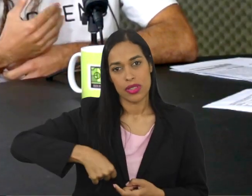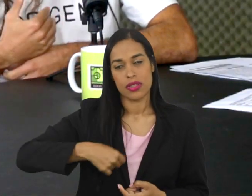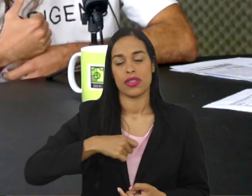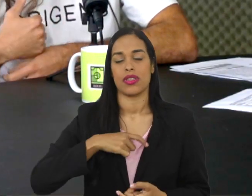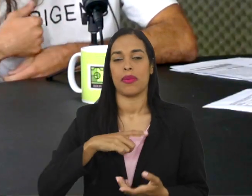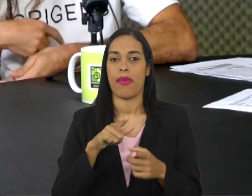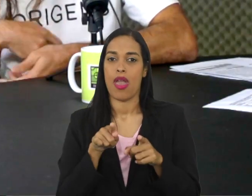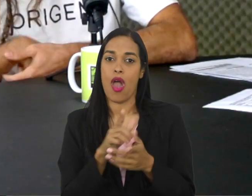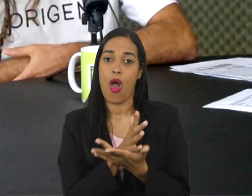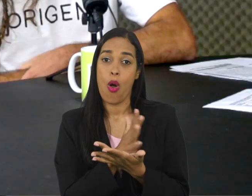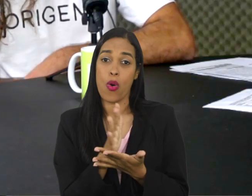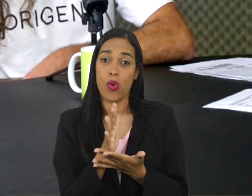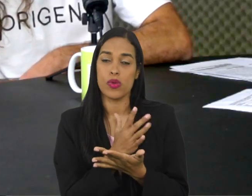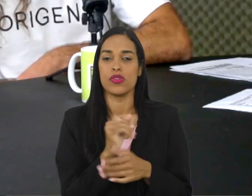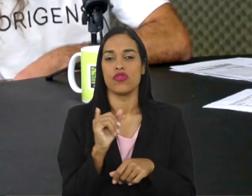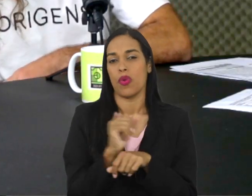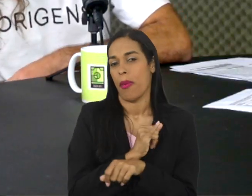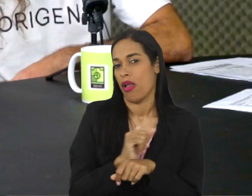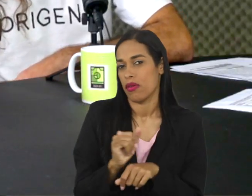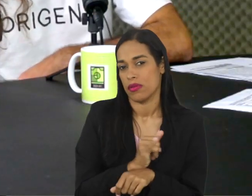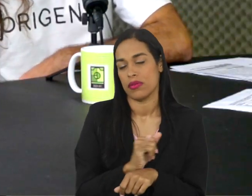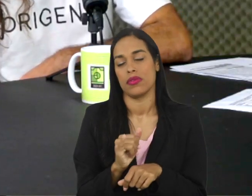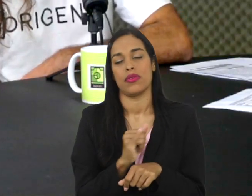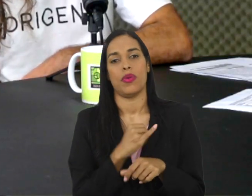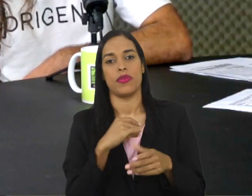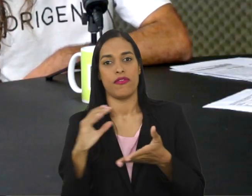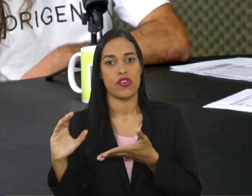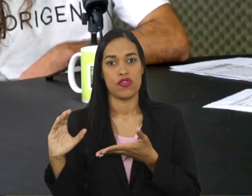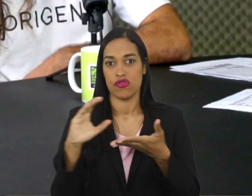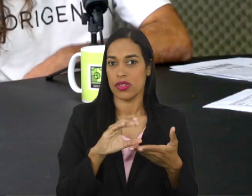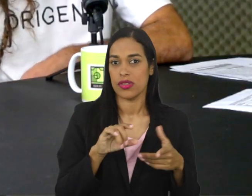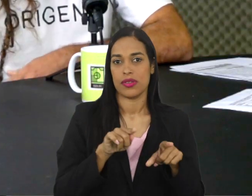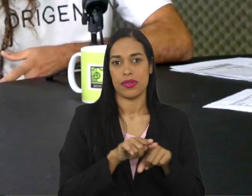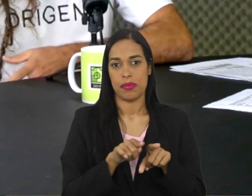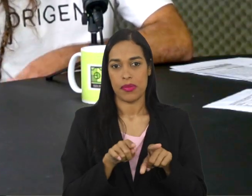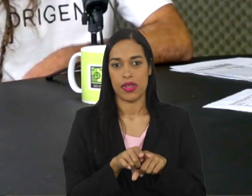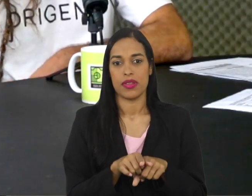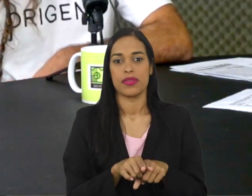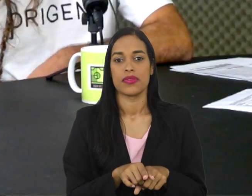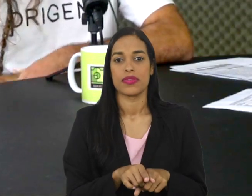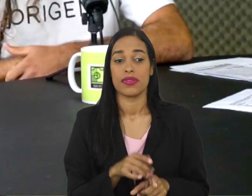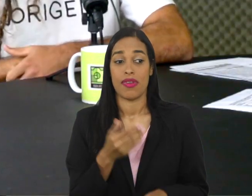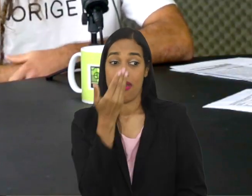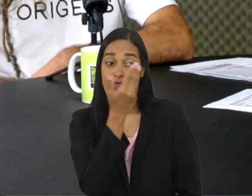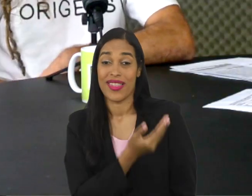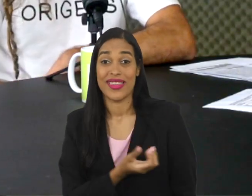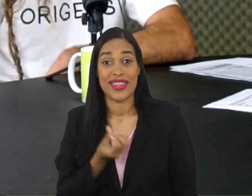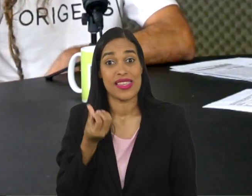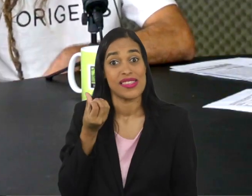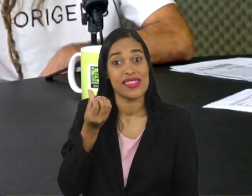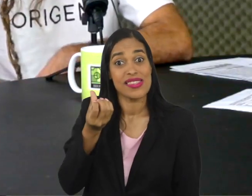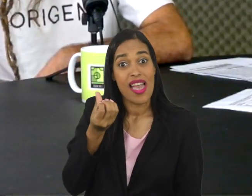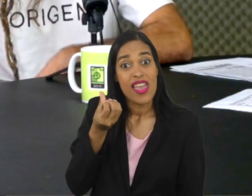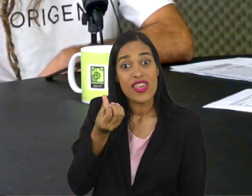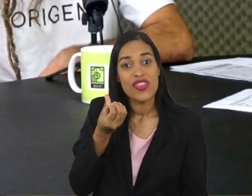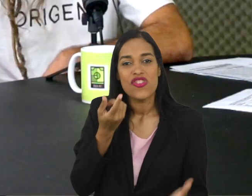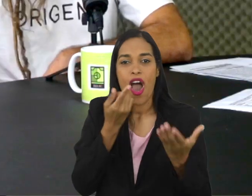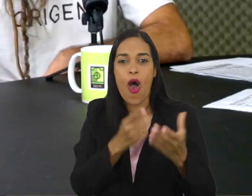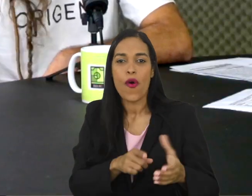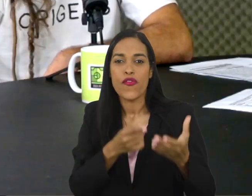mesmo também trouxe alguns instrumentos que eu tinha, e inclusive passei até a investir pessoalmente nisso. Ele tem 6